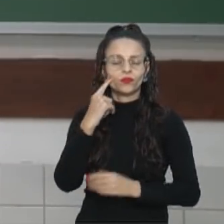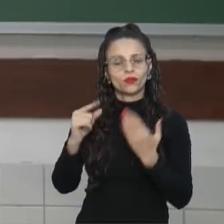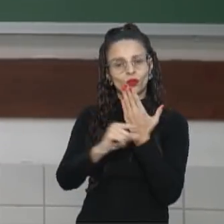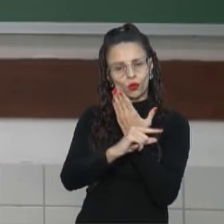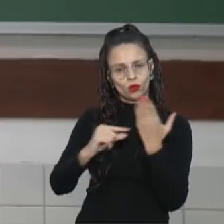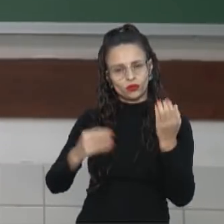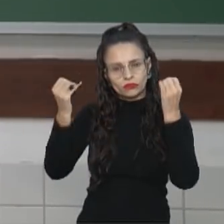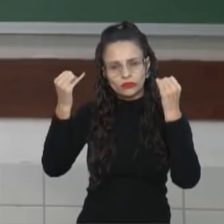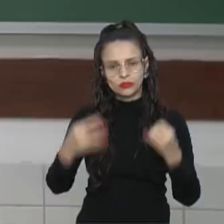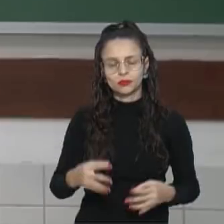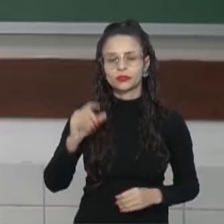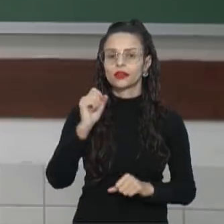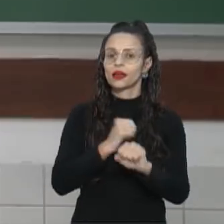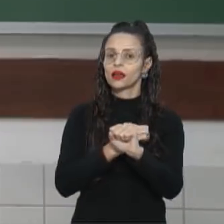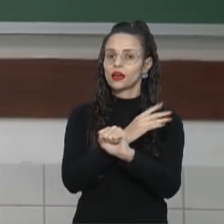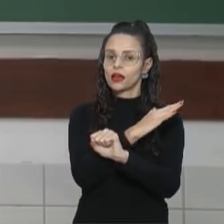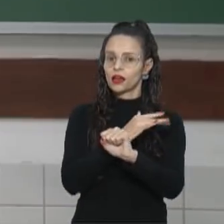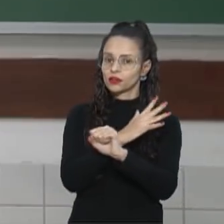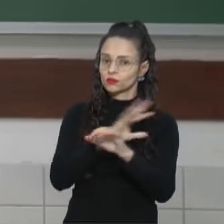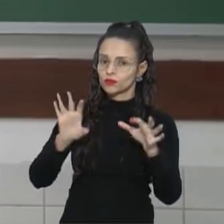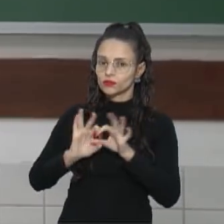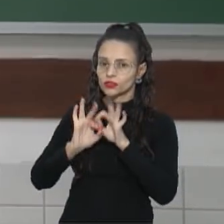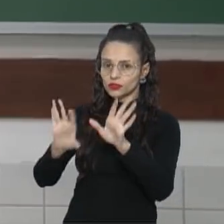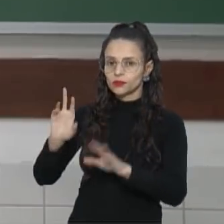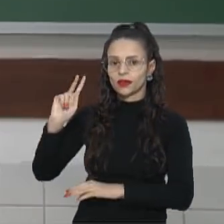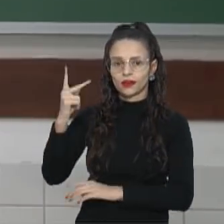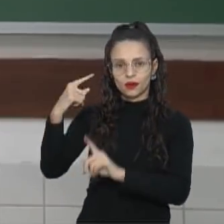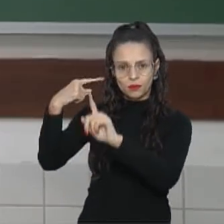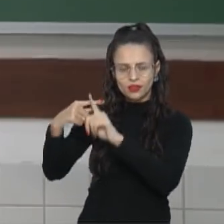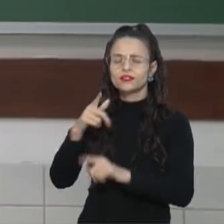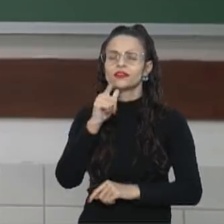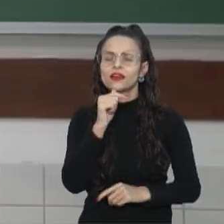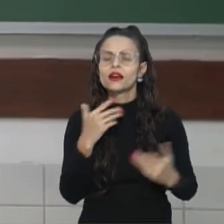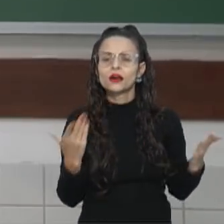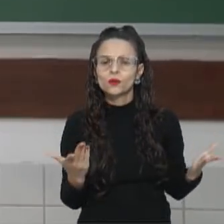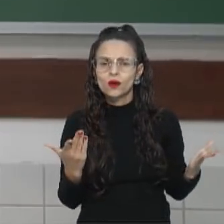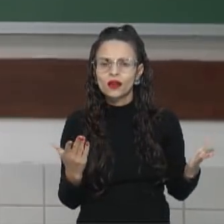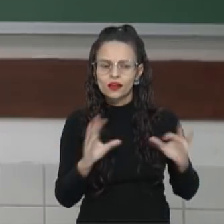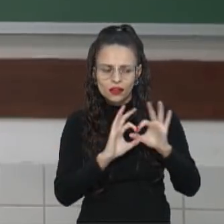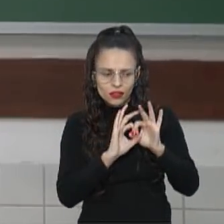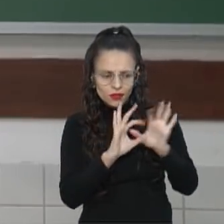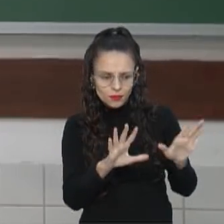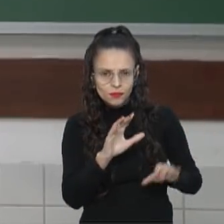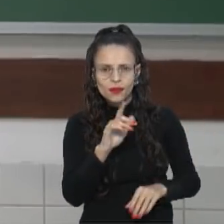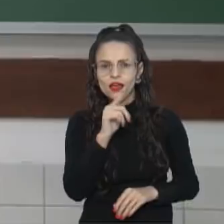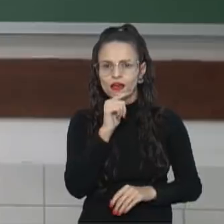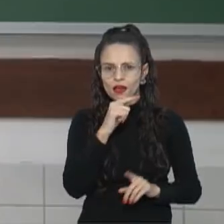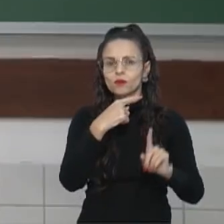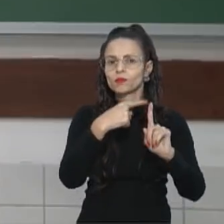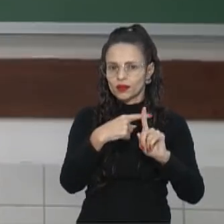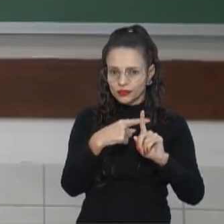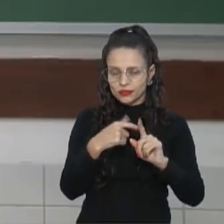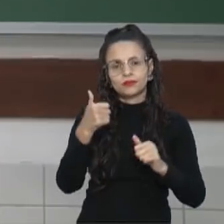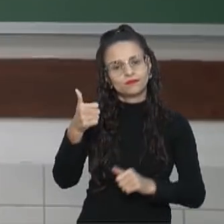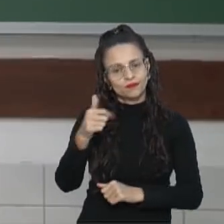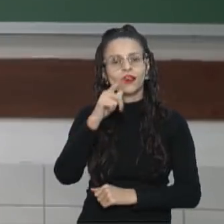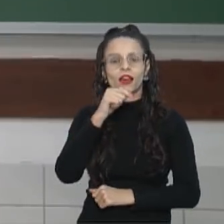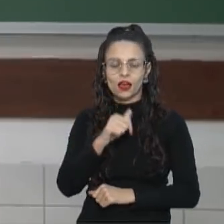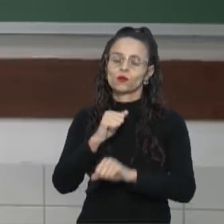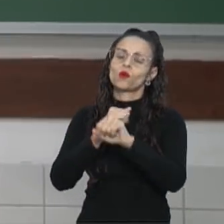seguinte: ácidos liberam H+. A água não libera H+? Então ela é um ácido. Perfeito? Ela é um